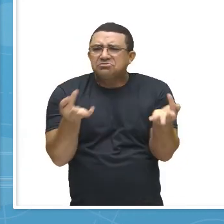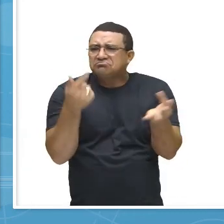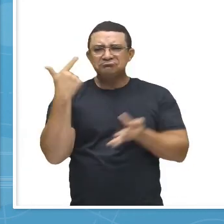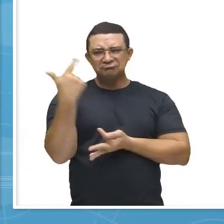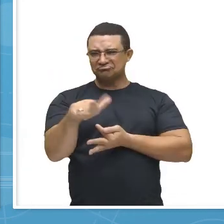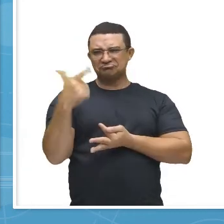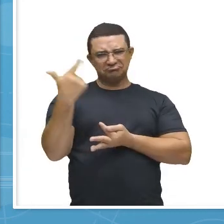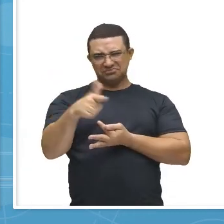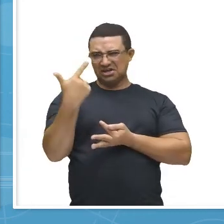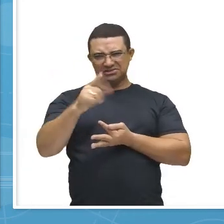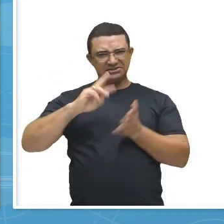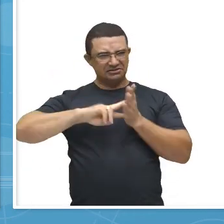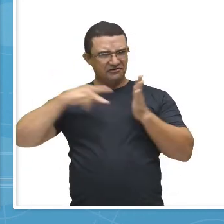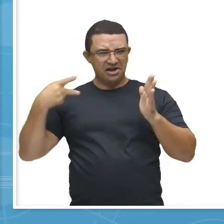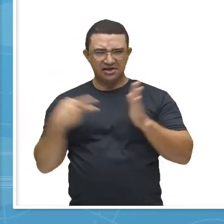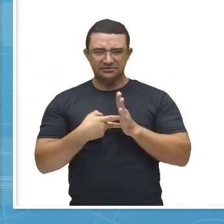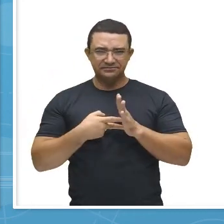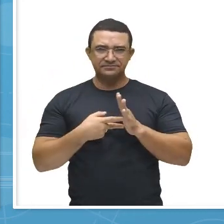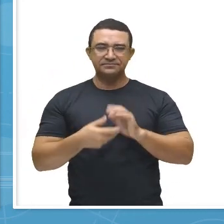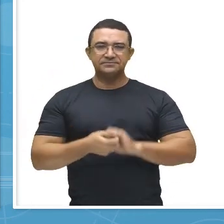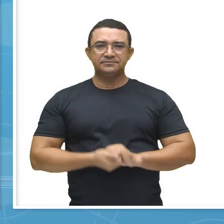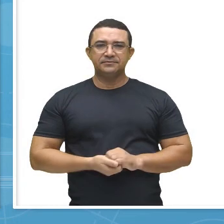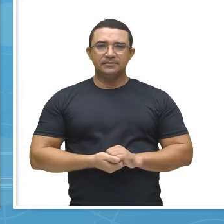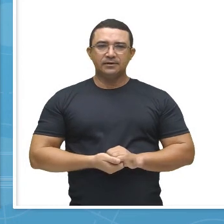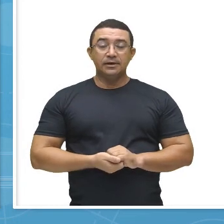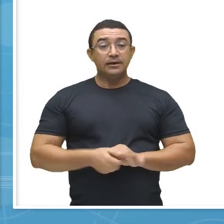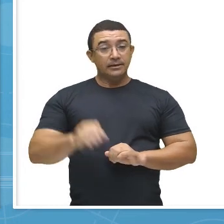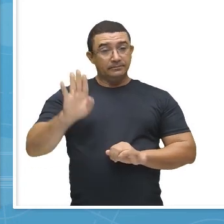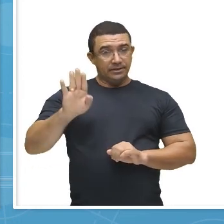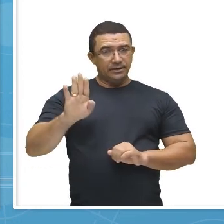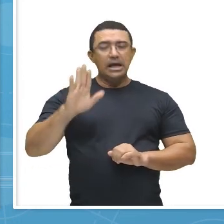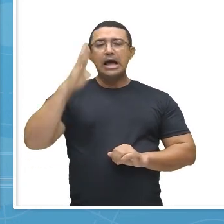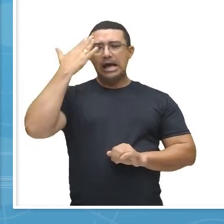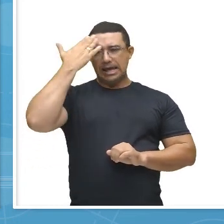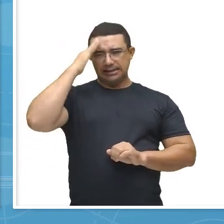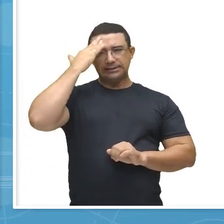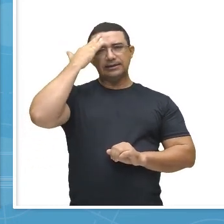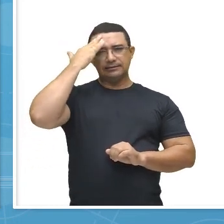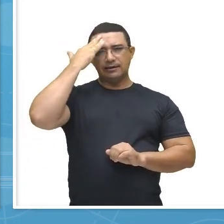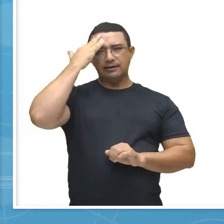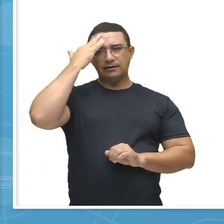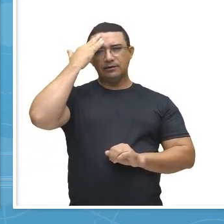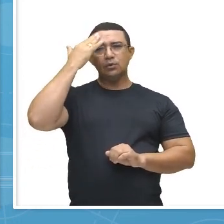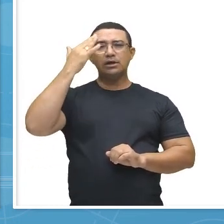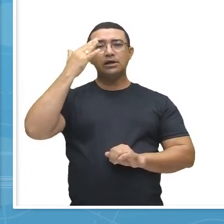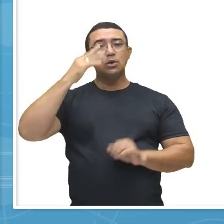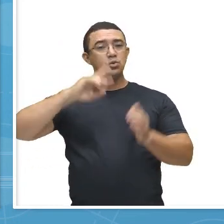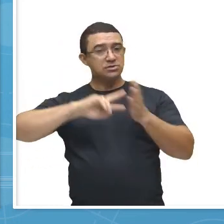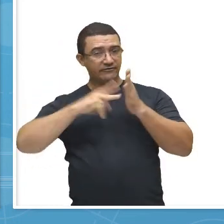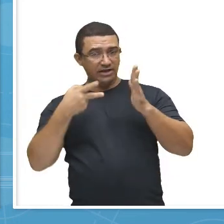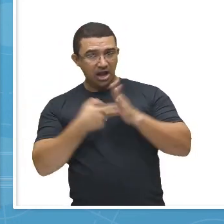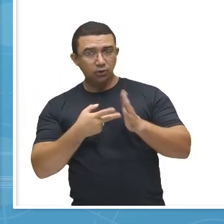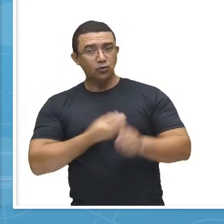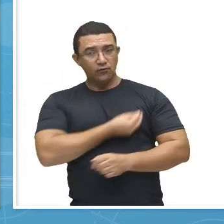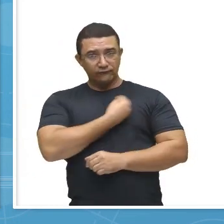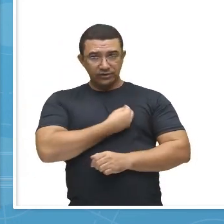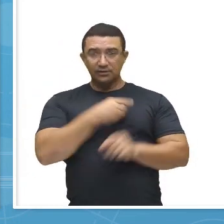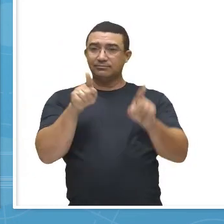sentido? Letra B. Entender o sentido da vida e da